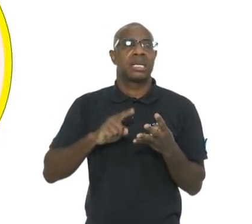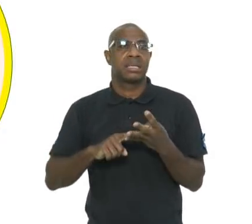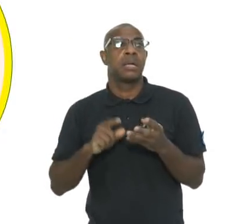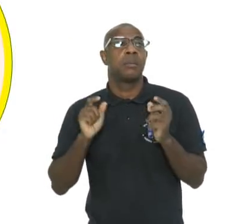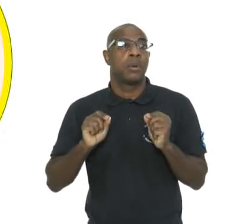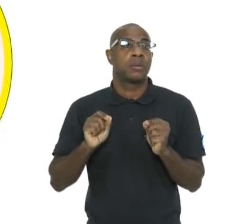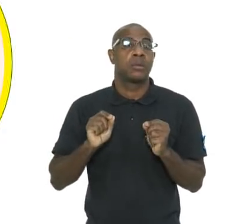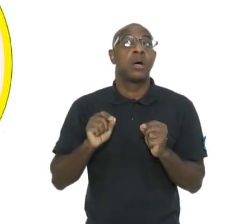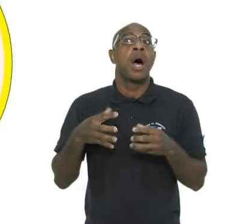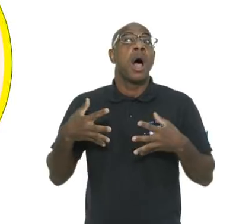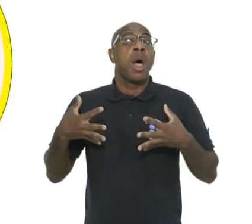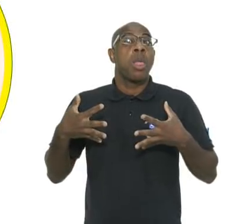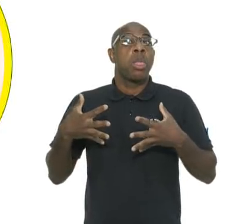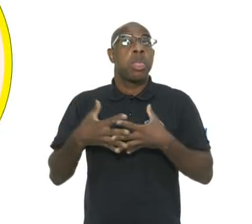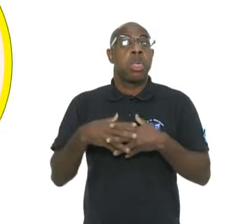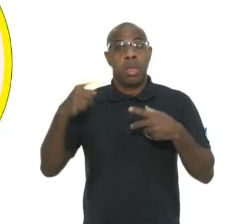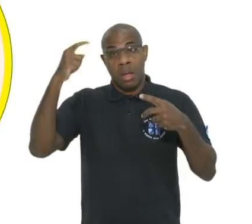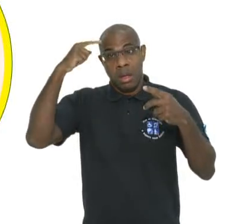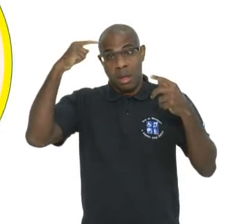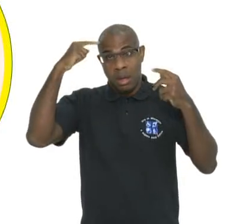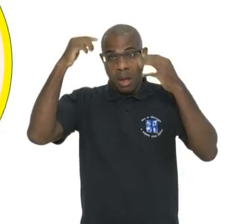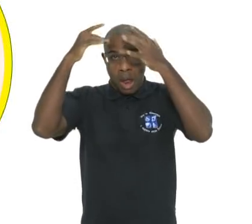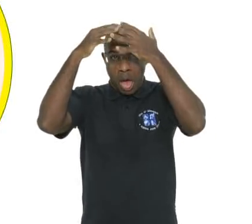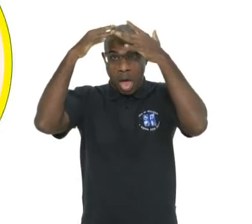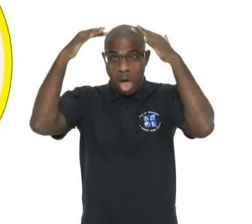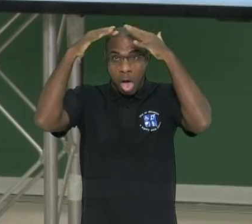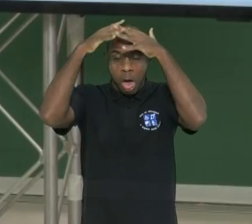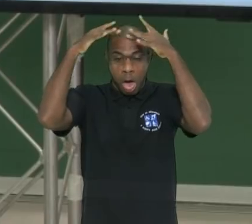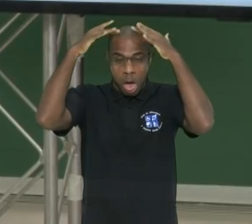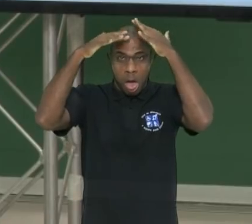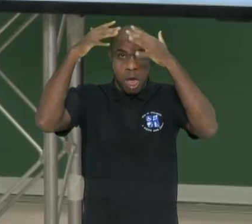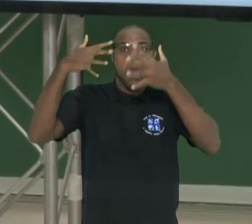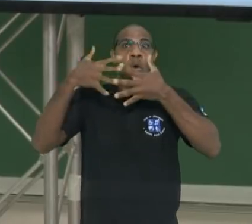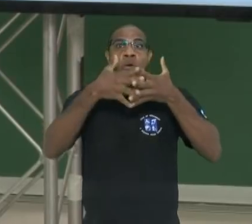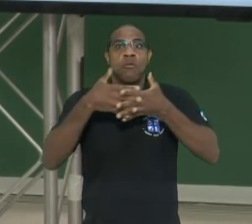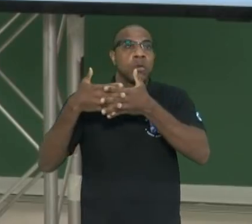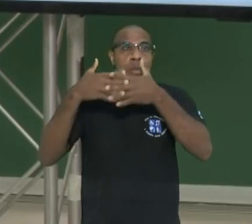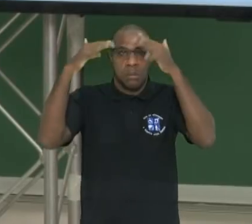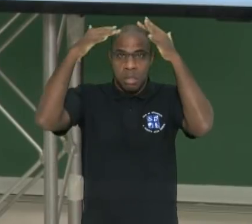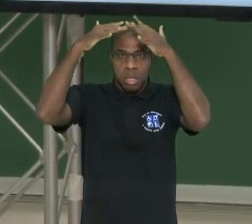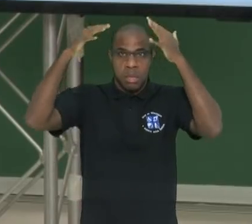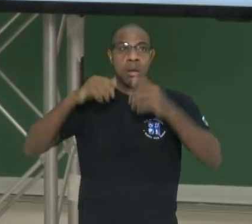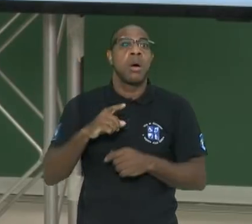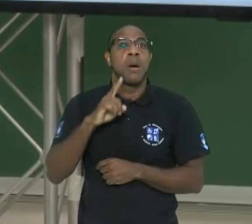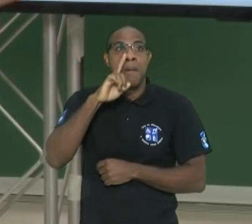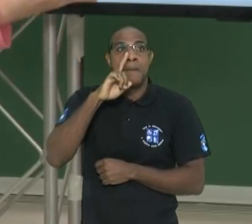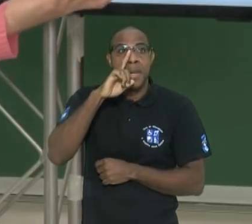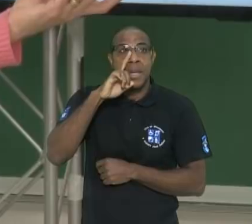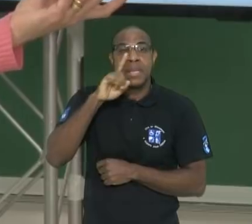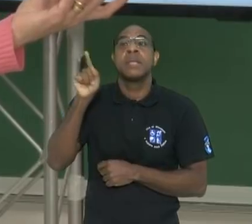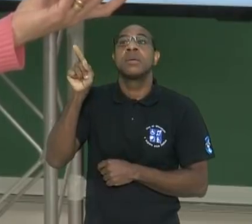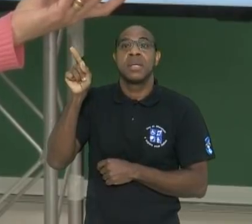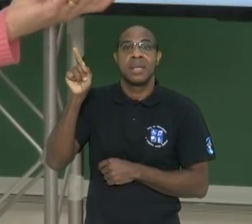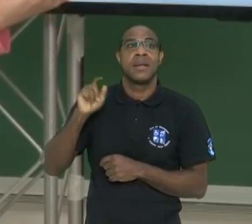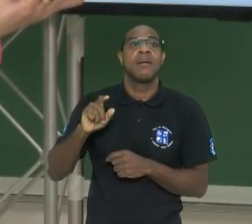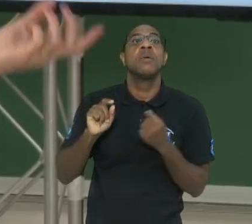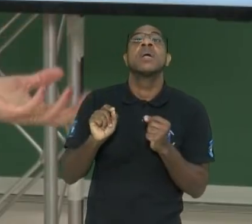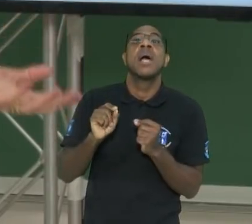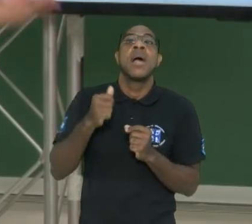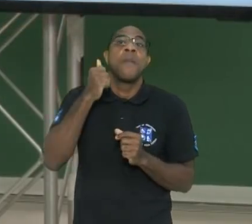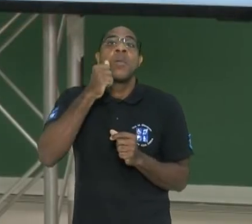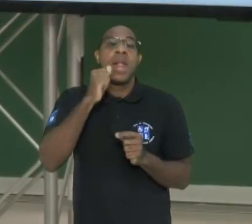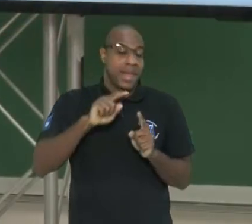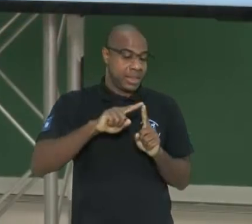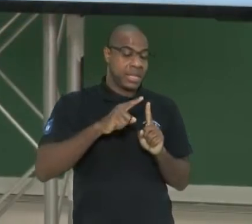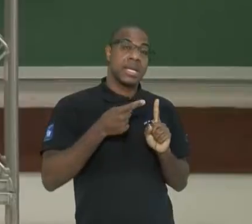confusão mental. O grande perigo da toxoplasmose é para as mulheres grávidas, pessoal. Por